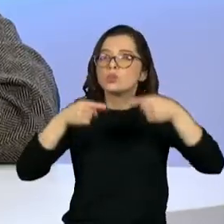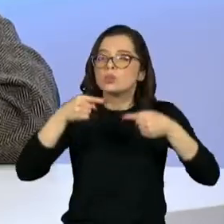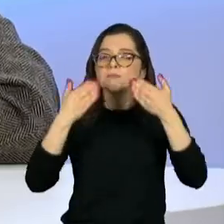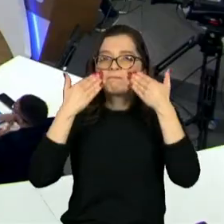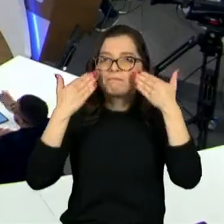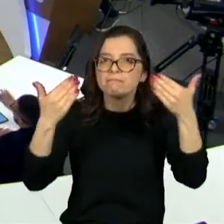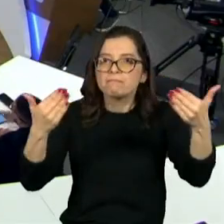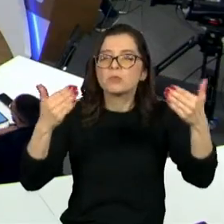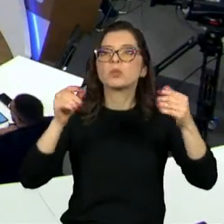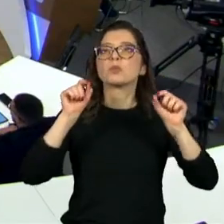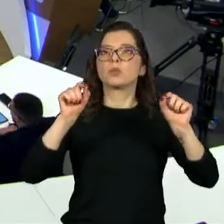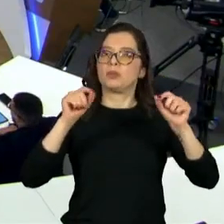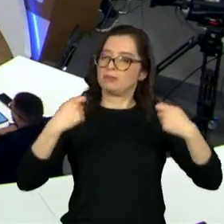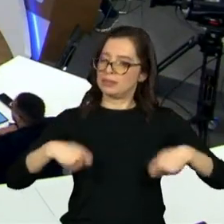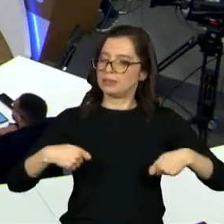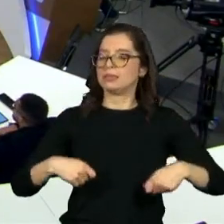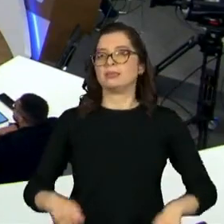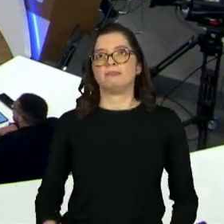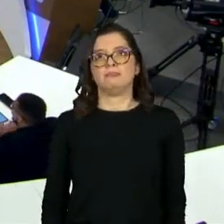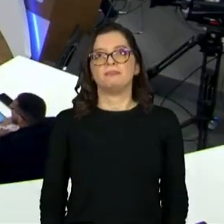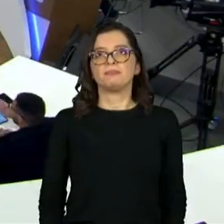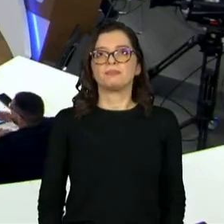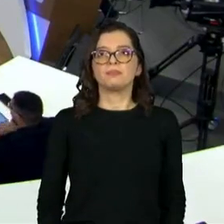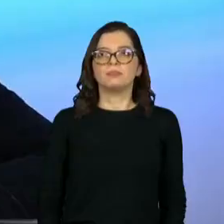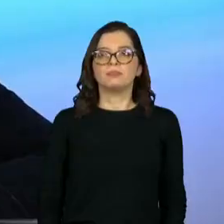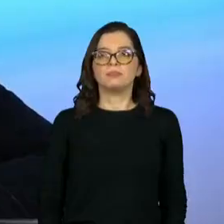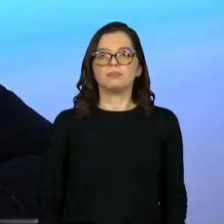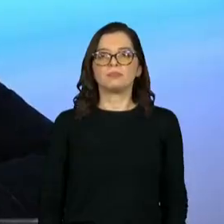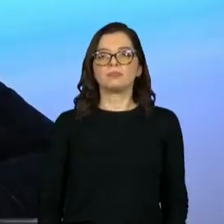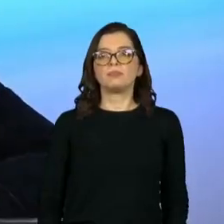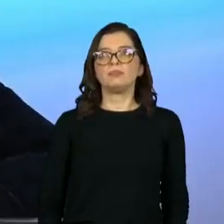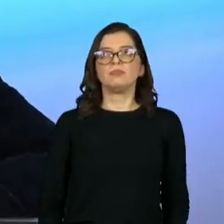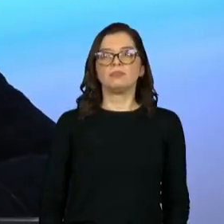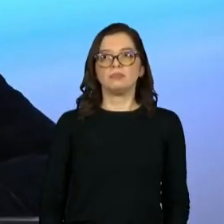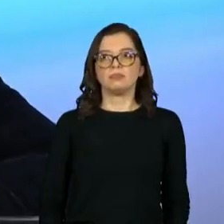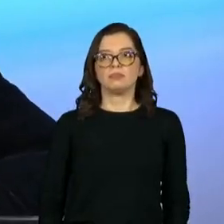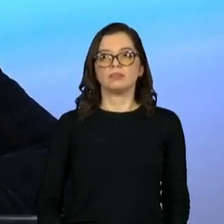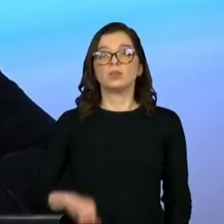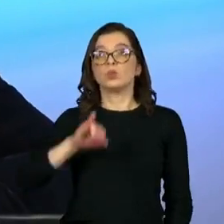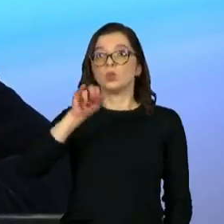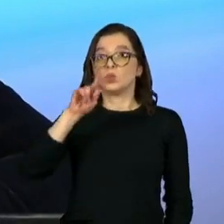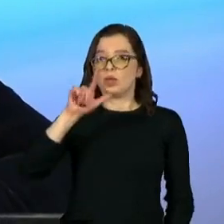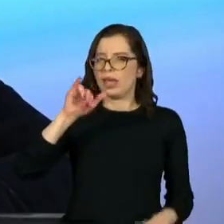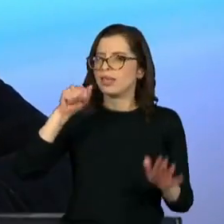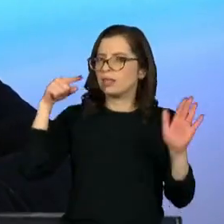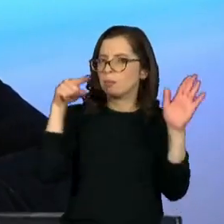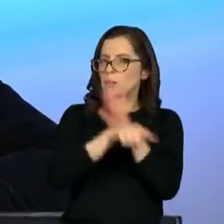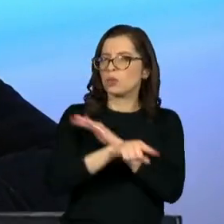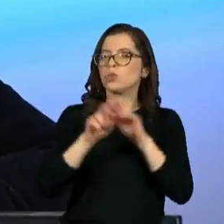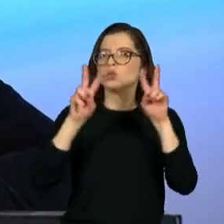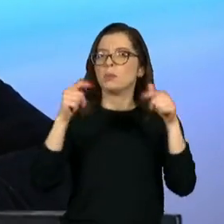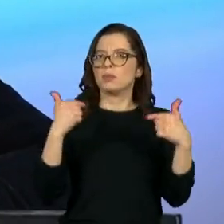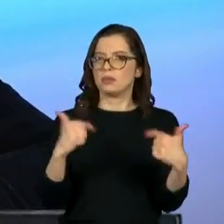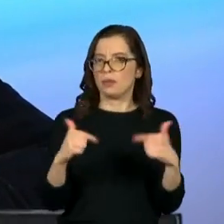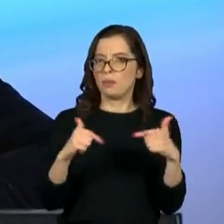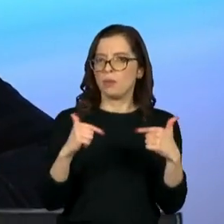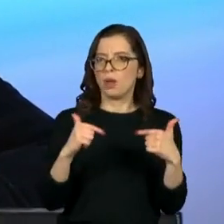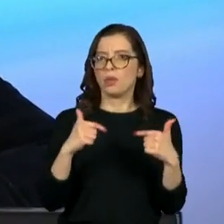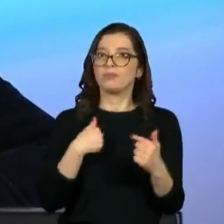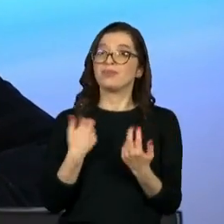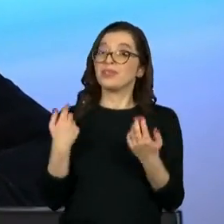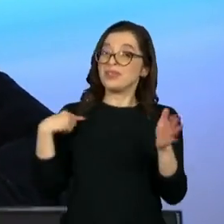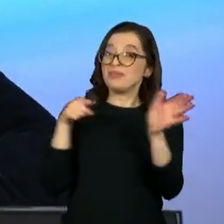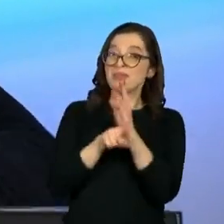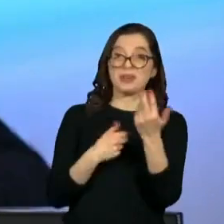Professor, a Juliana fez uma pergunta sobre trabalho e quase roubou a pergunta. Mas a pergunta vai continuar no